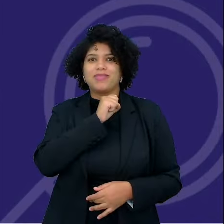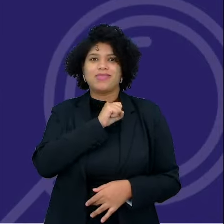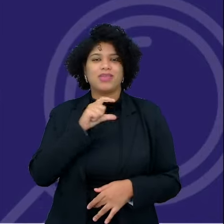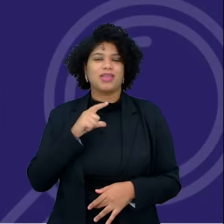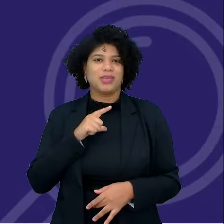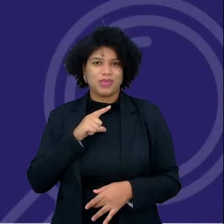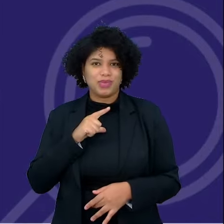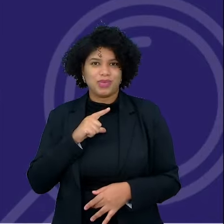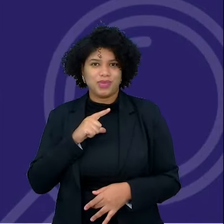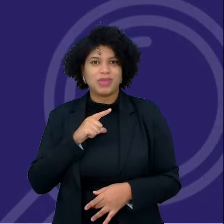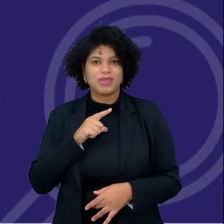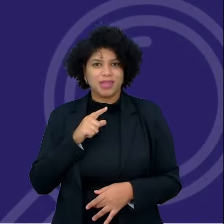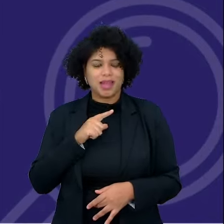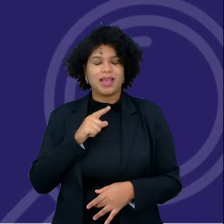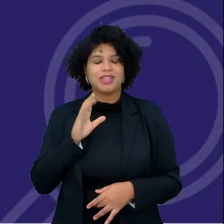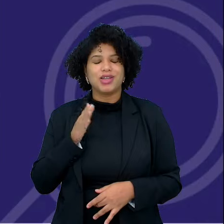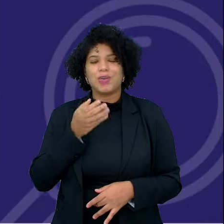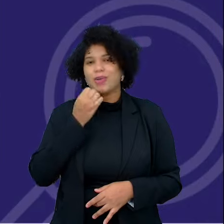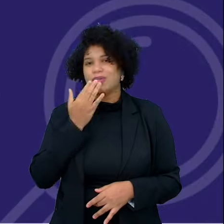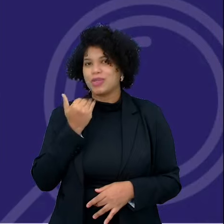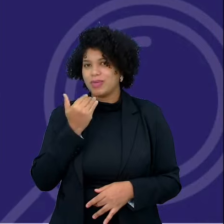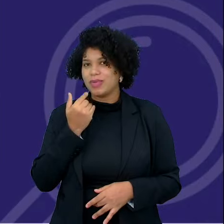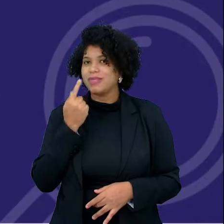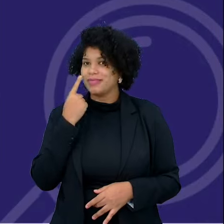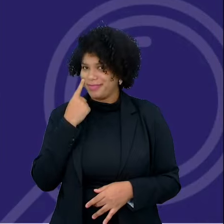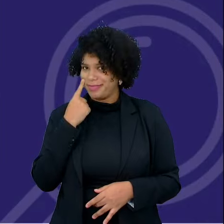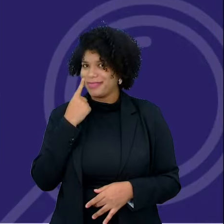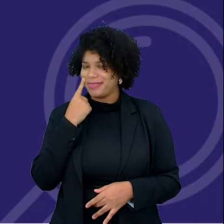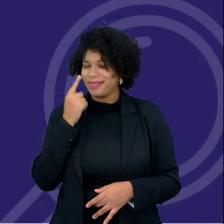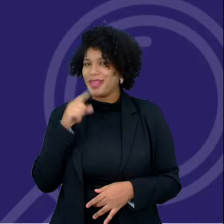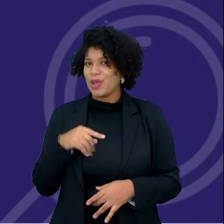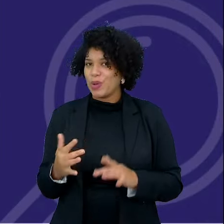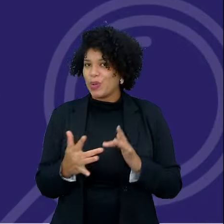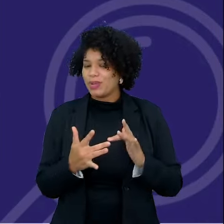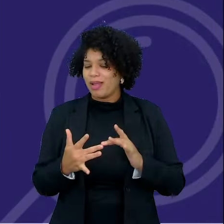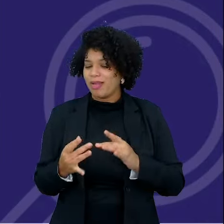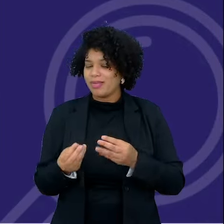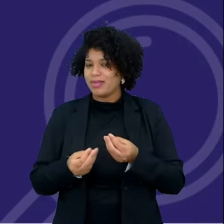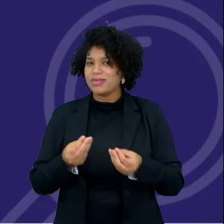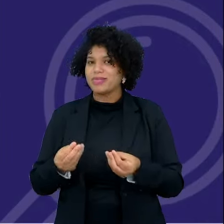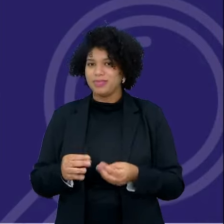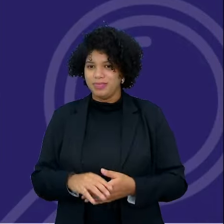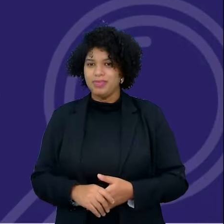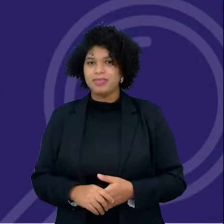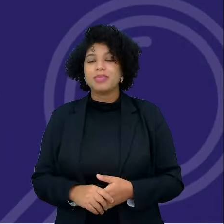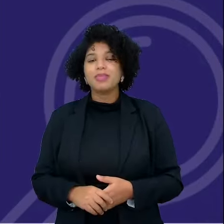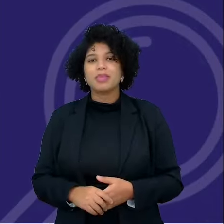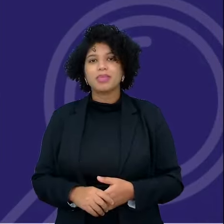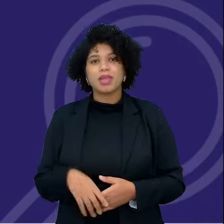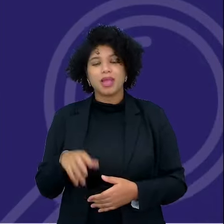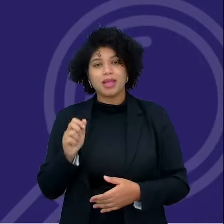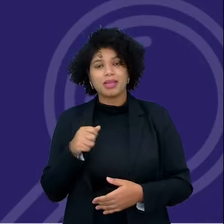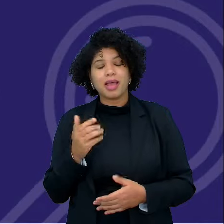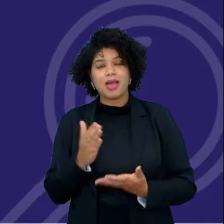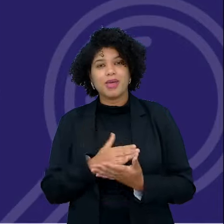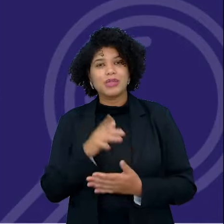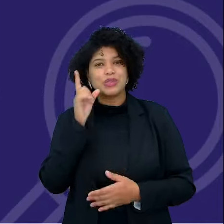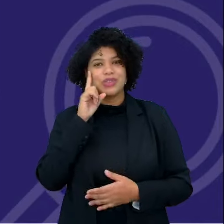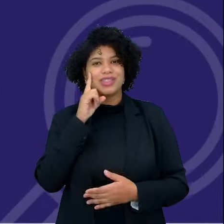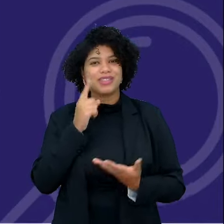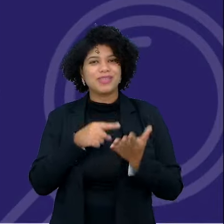ela cozinha. Aí eu estou falando da superfície de contato. Posso trazer essas situações cotidianas